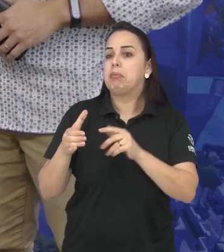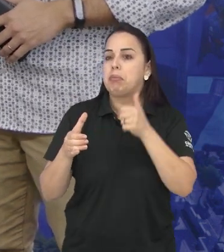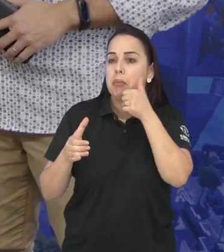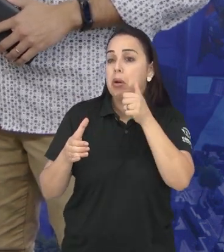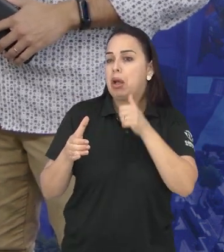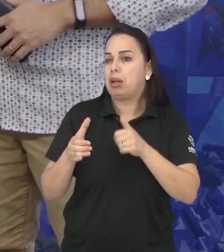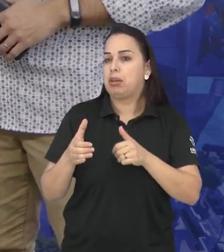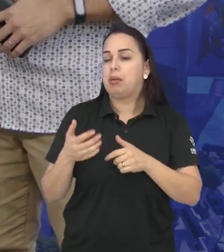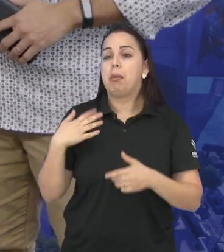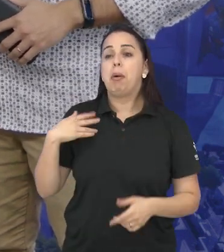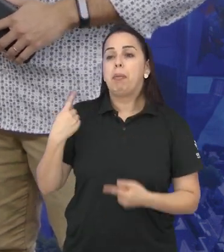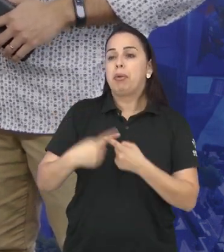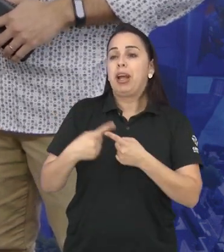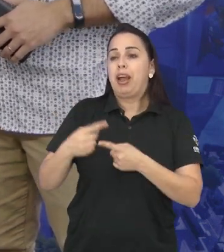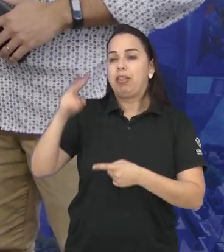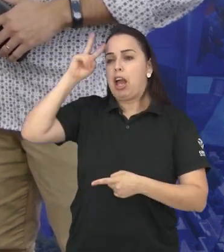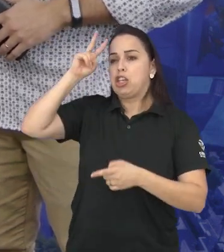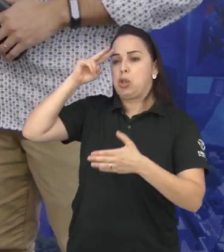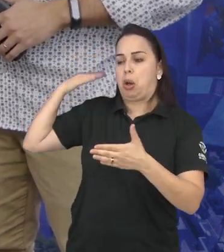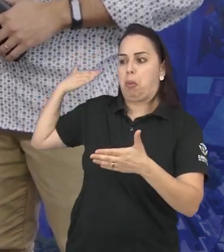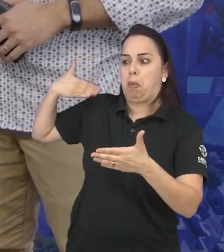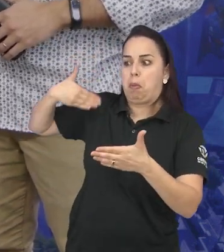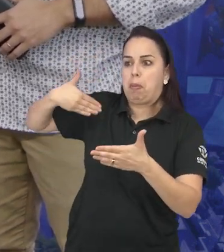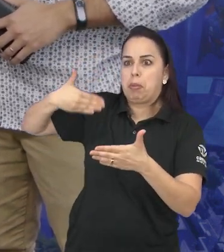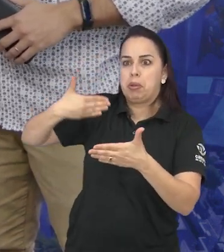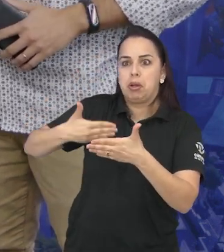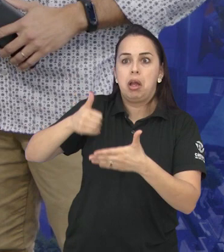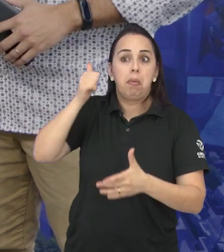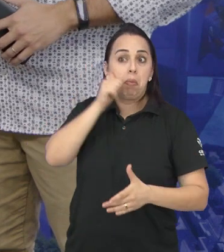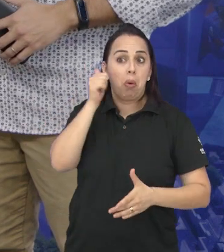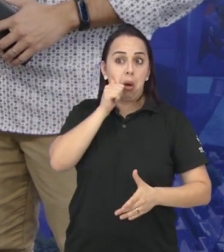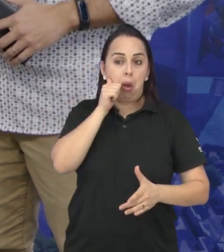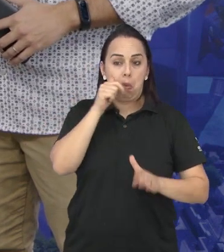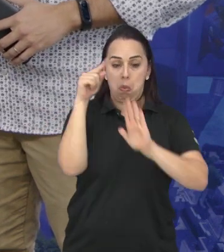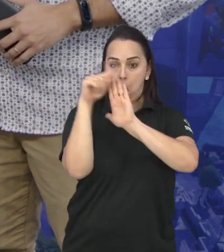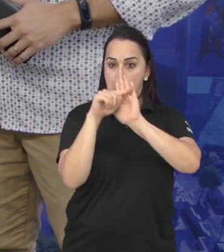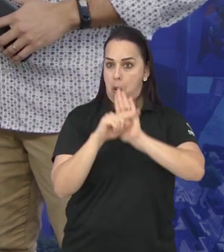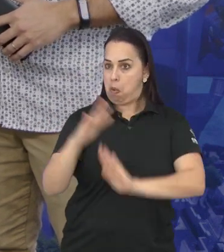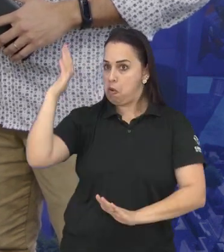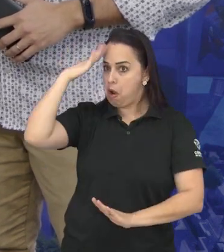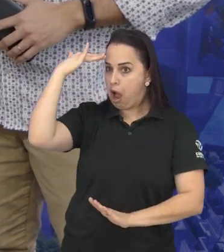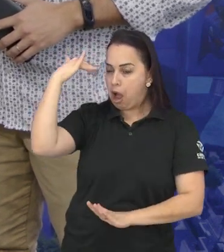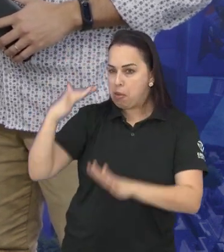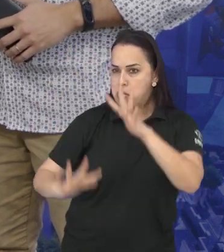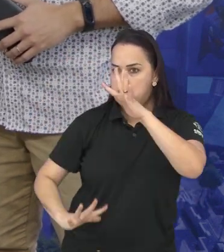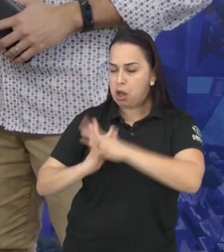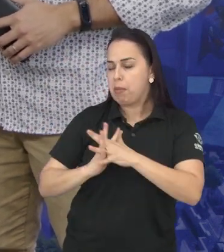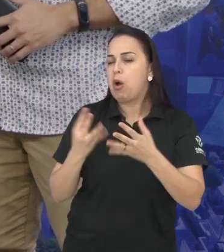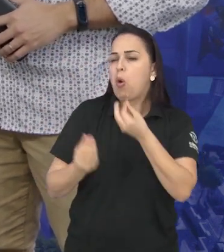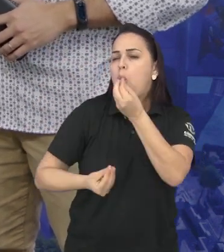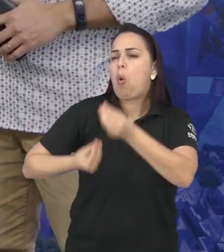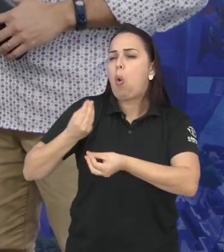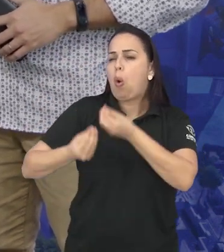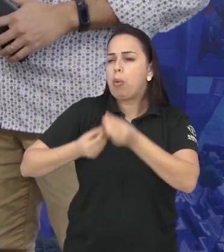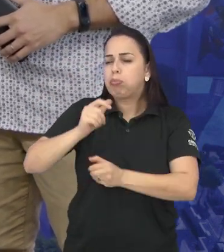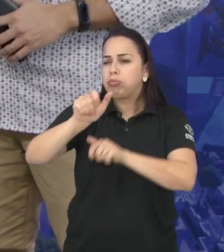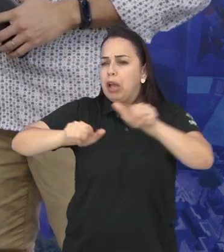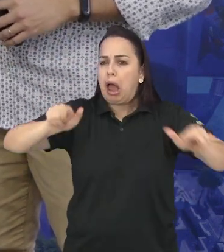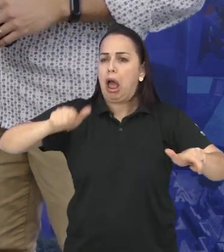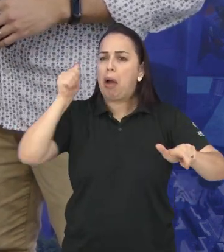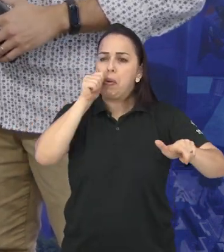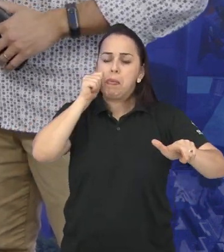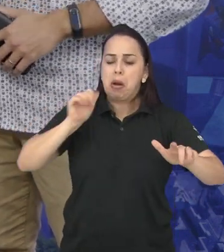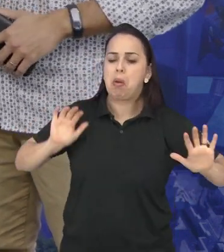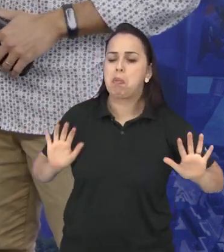tem mulheres cientistas muito promissoras. A gente pode estar perdendo grandes cientistas. Como que a gente incentiva as mulheres